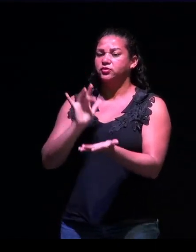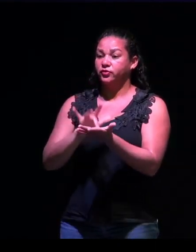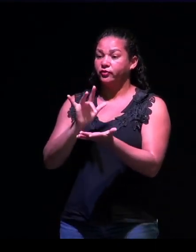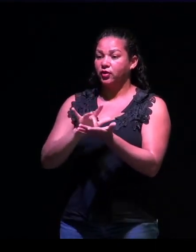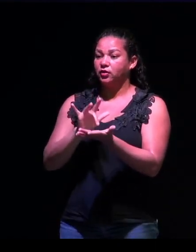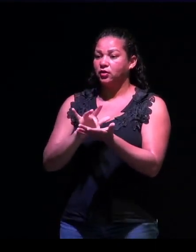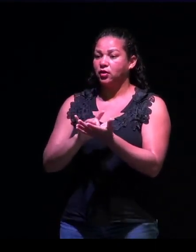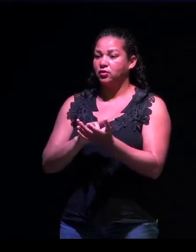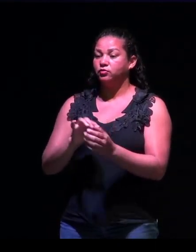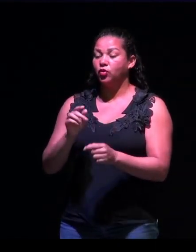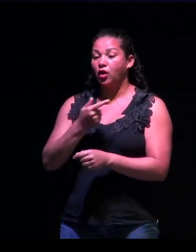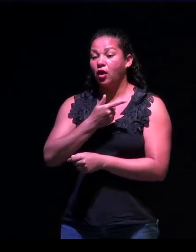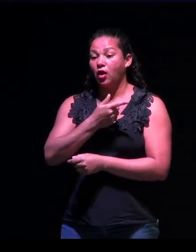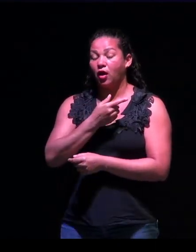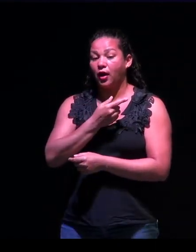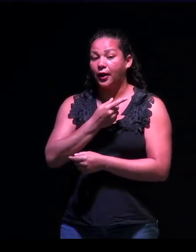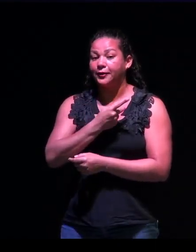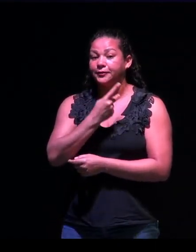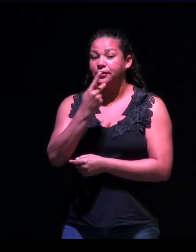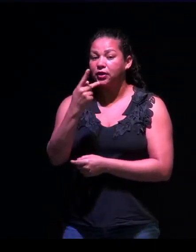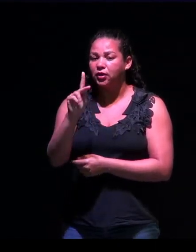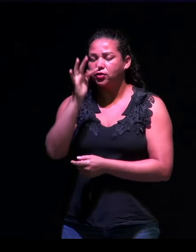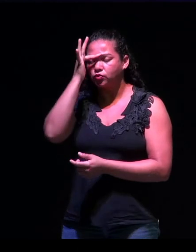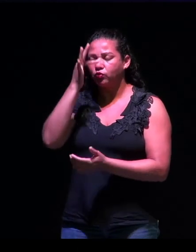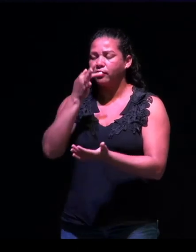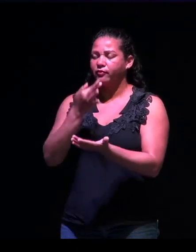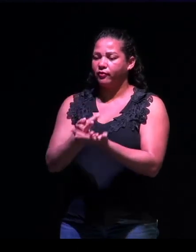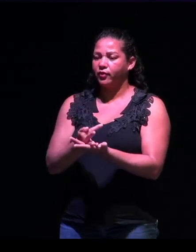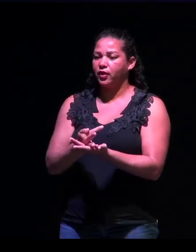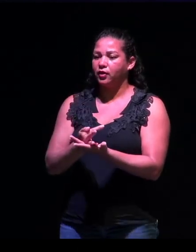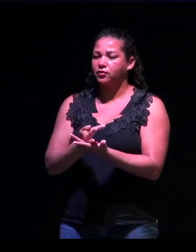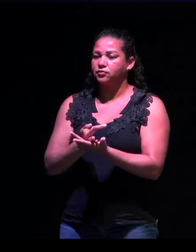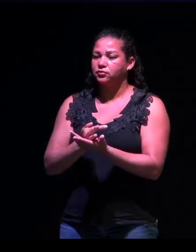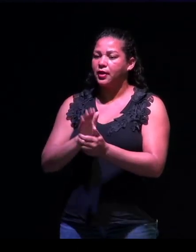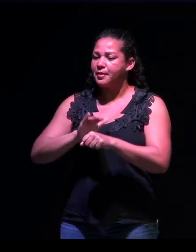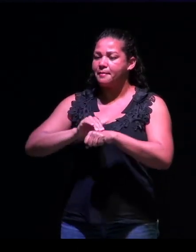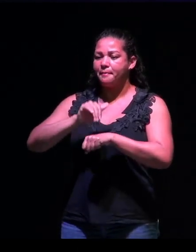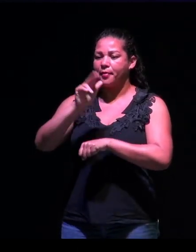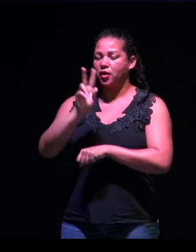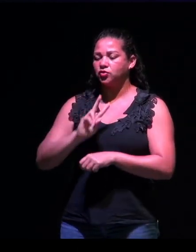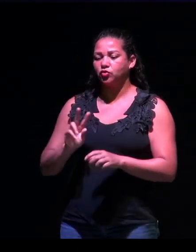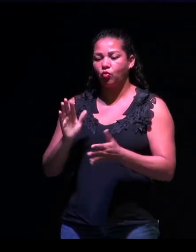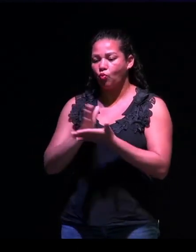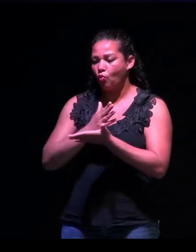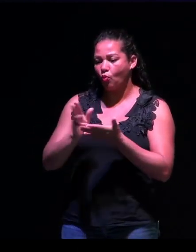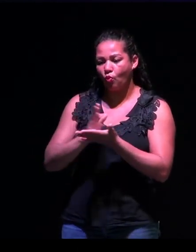sua fé, vai negociar os valores. Na hora de alguém te